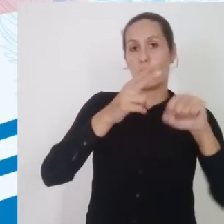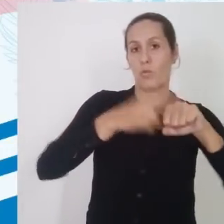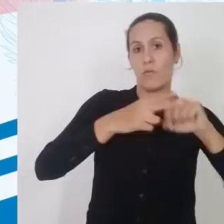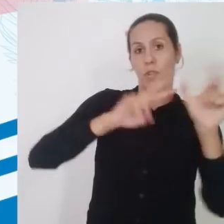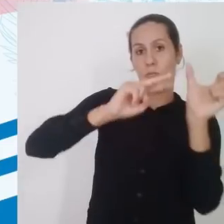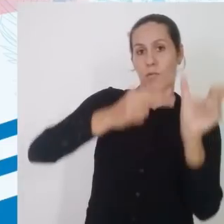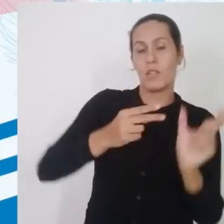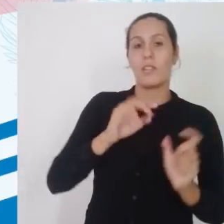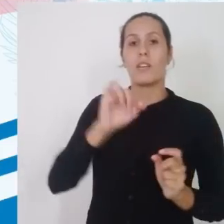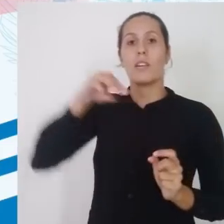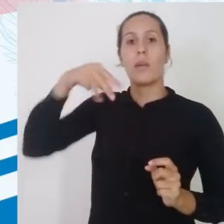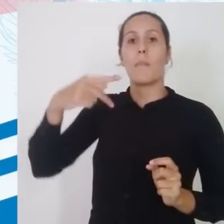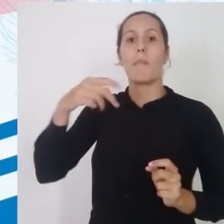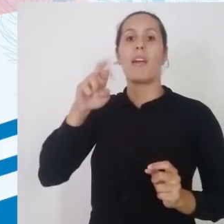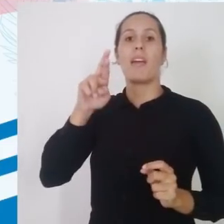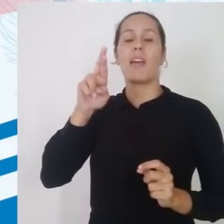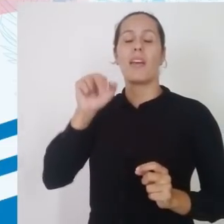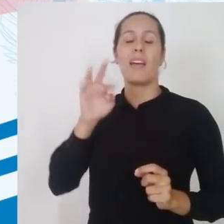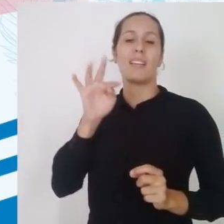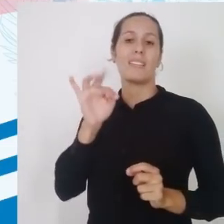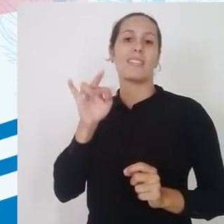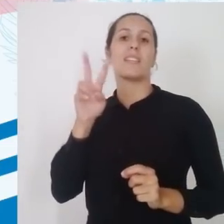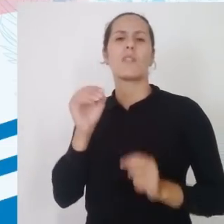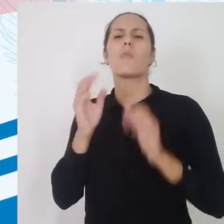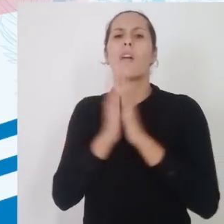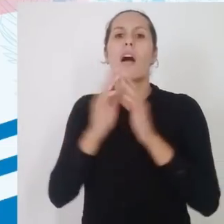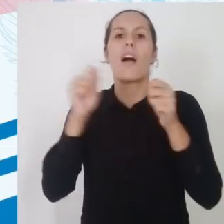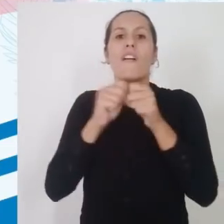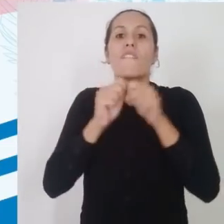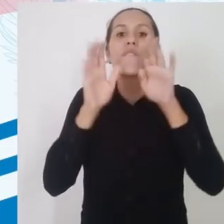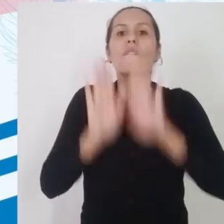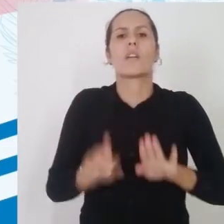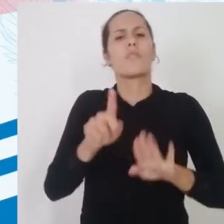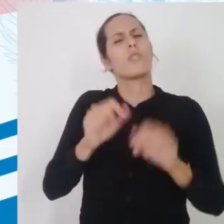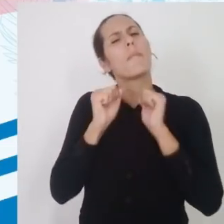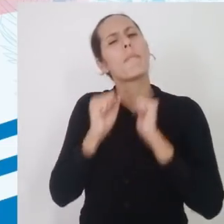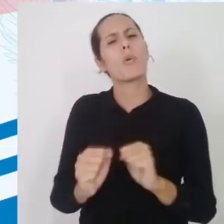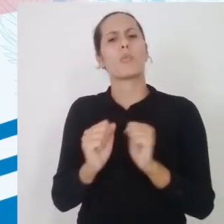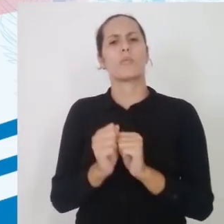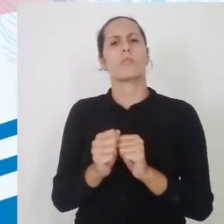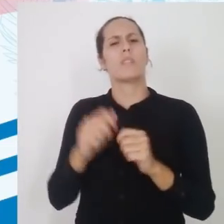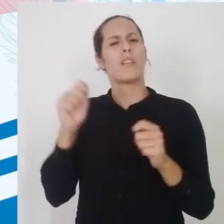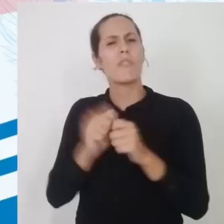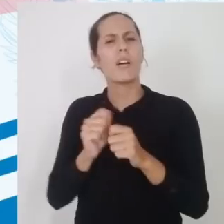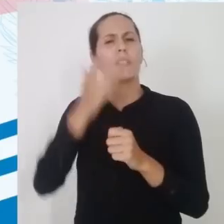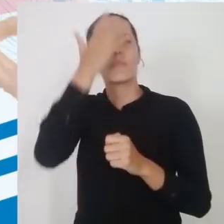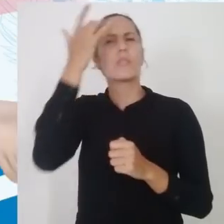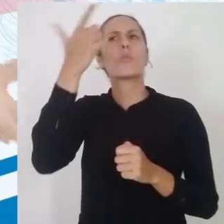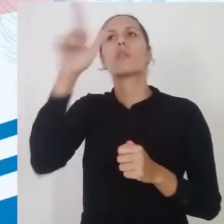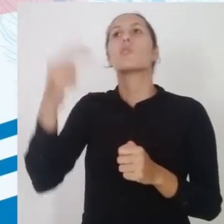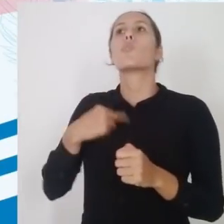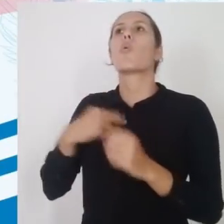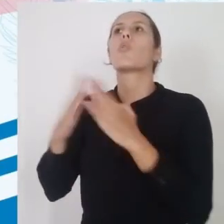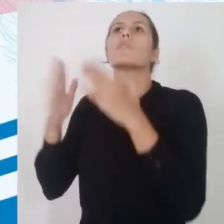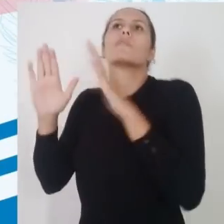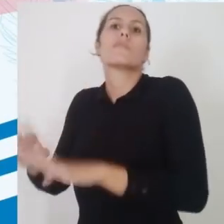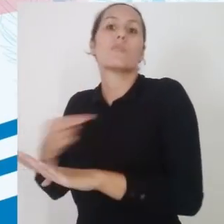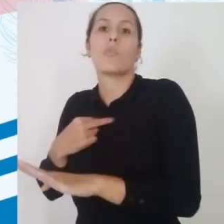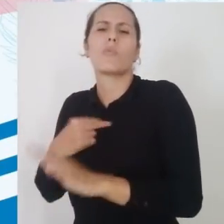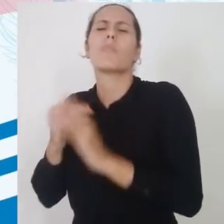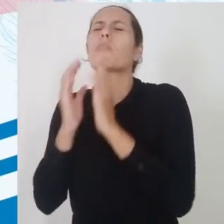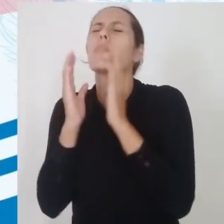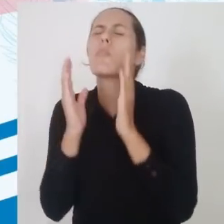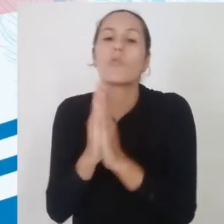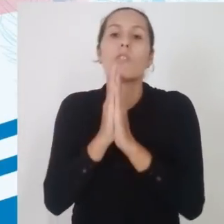pode, porque você pode. Faça isso por quem não pode ficar em casa. Por favor, fique em casa. Ela está fazendo